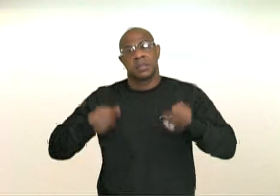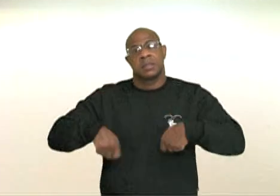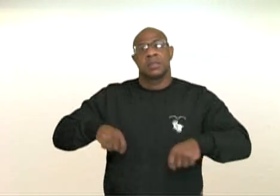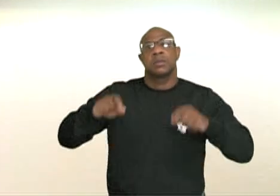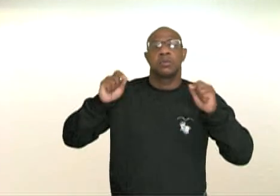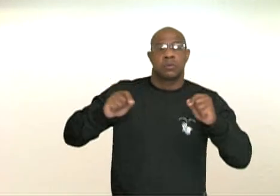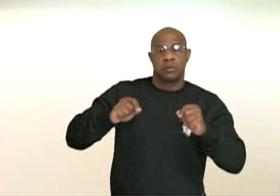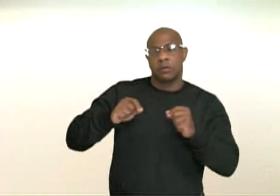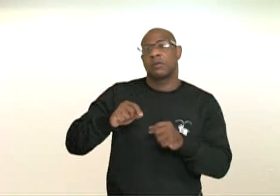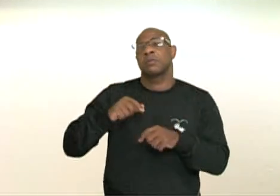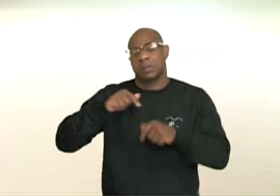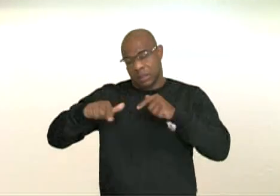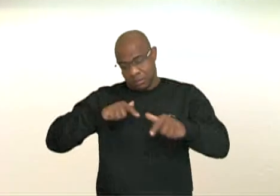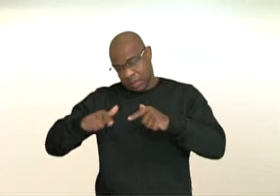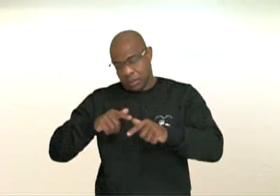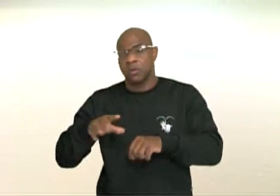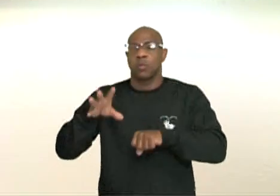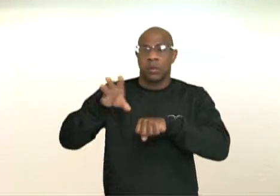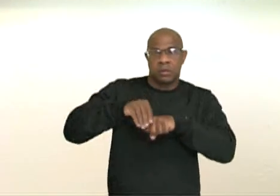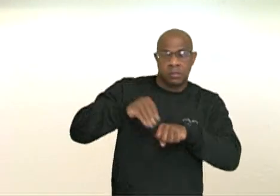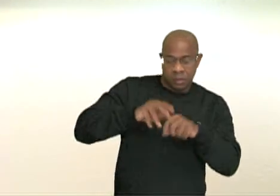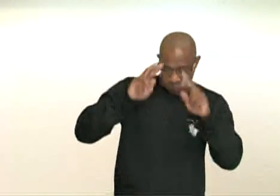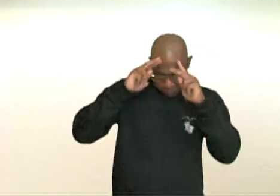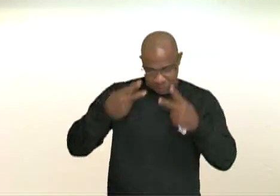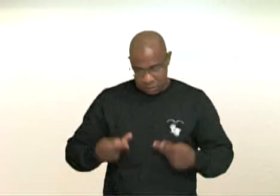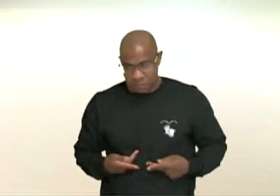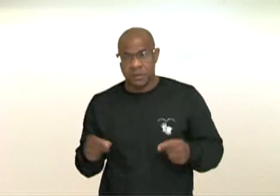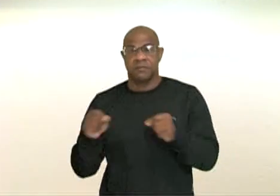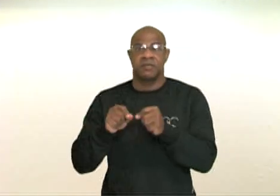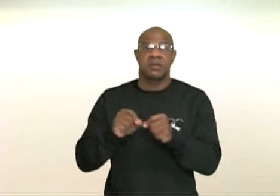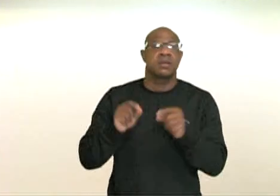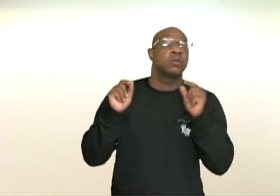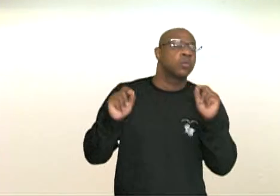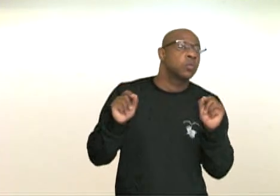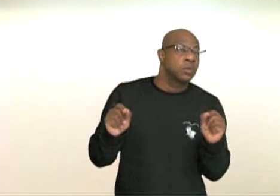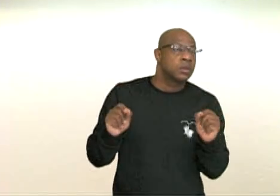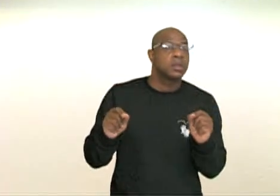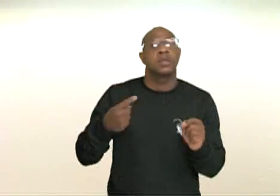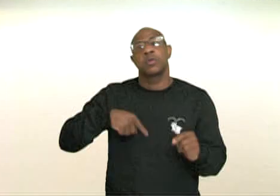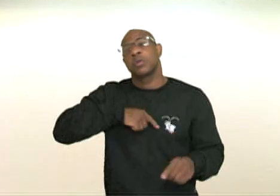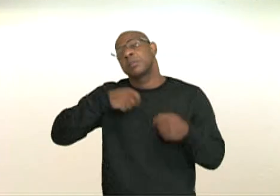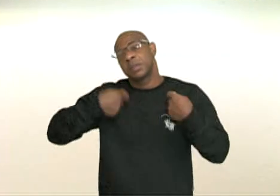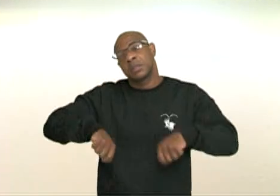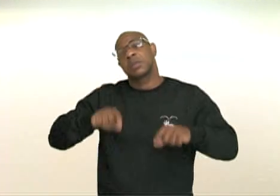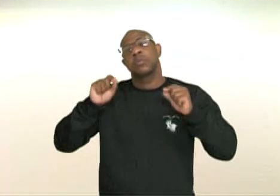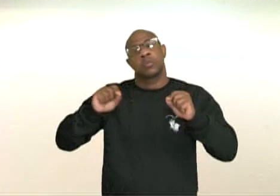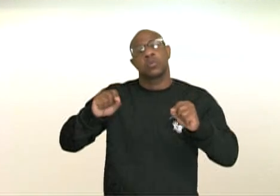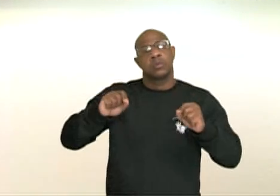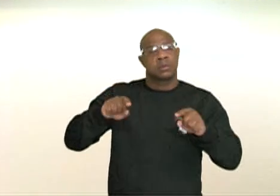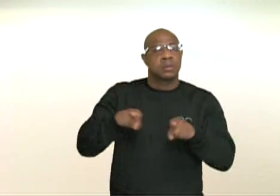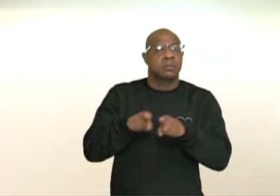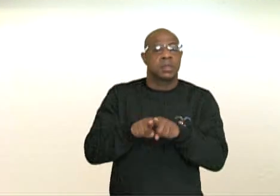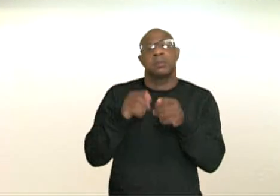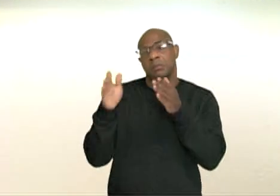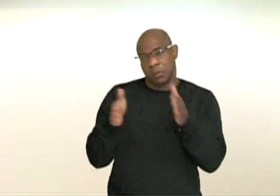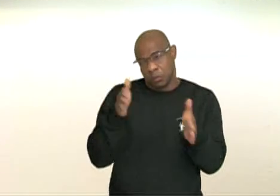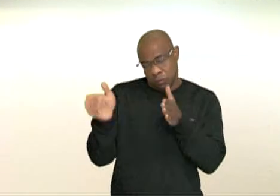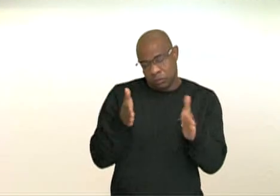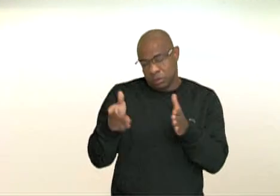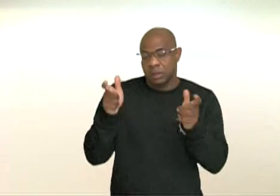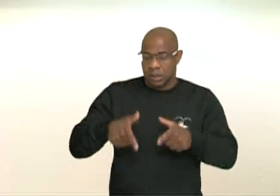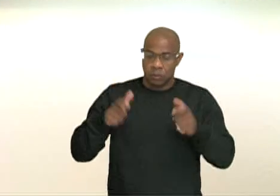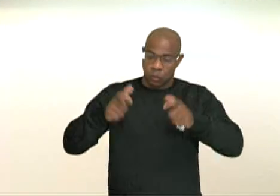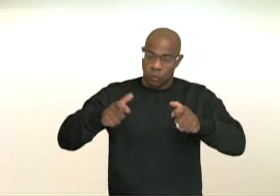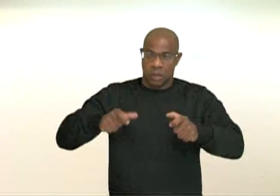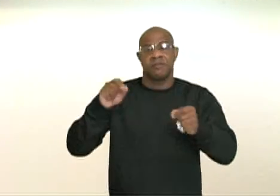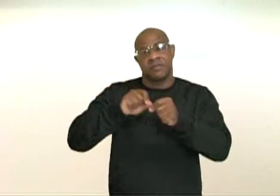precisar da força de trabalho, do conhecimento humano, né, para fazer aquilo, e a gente também vai precisar desses meios de produção, que são o lugar em que a